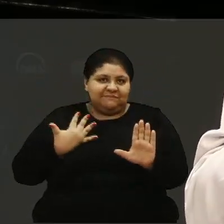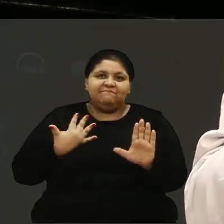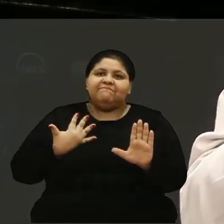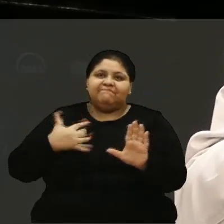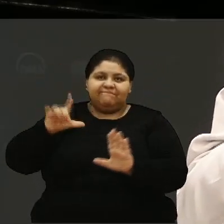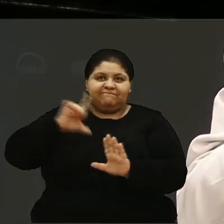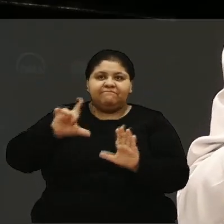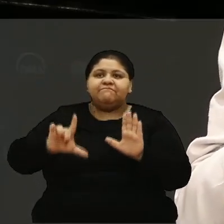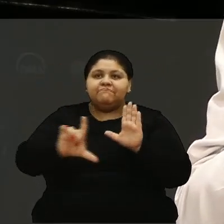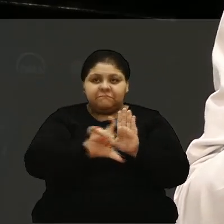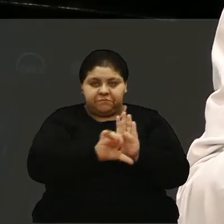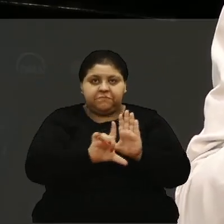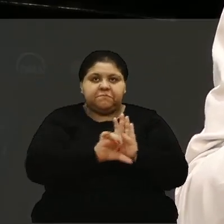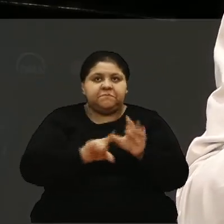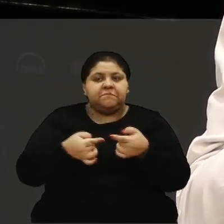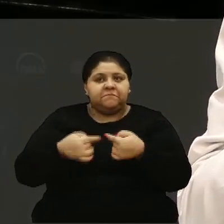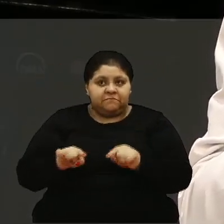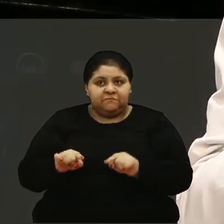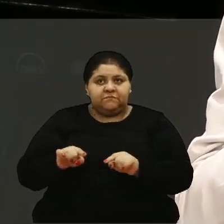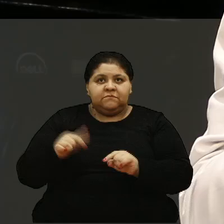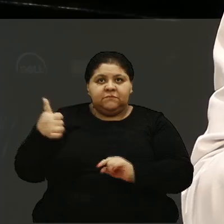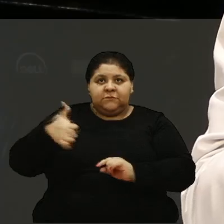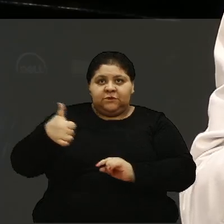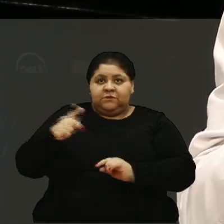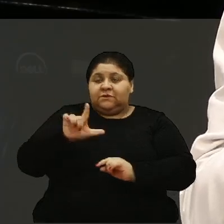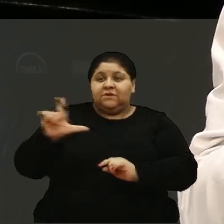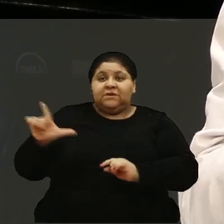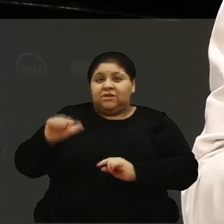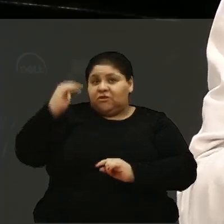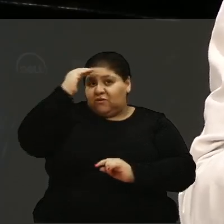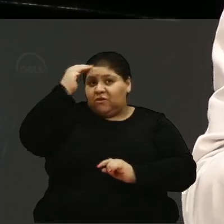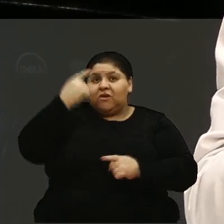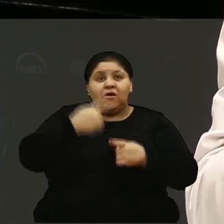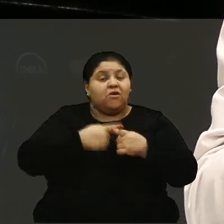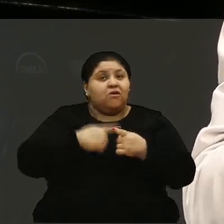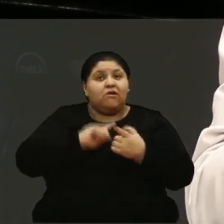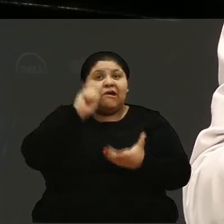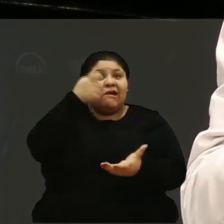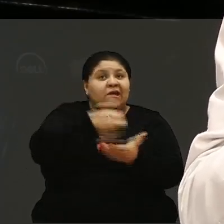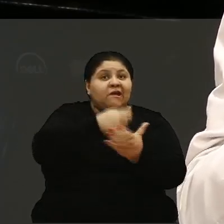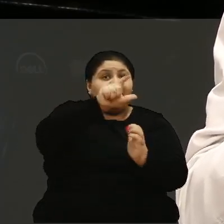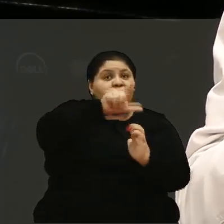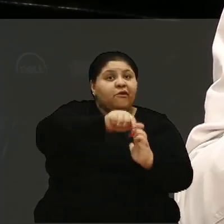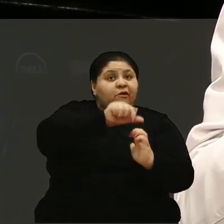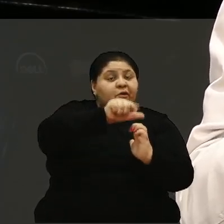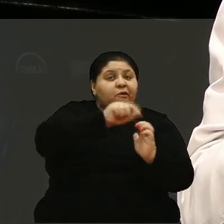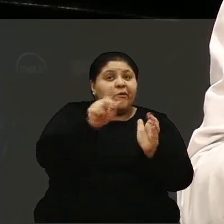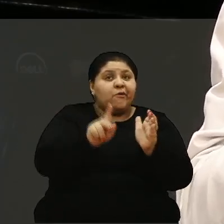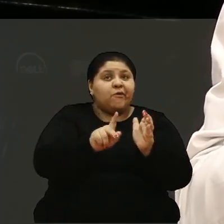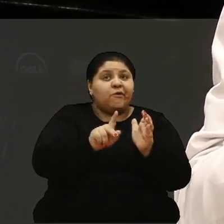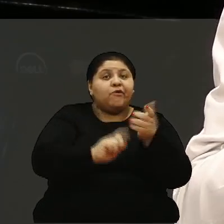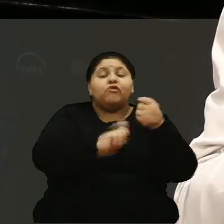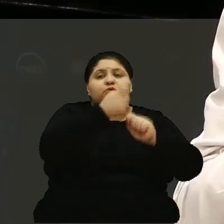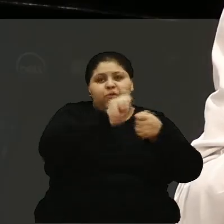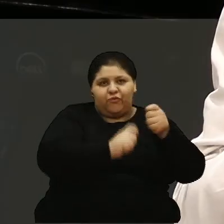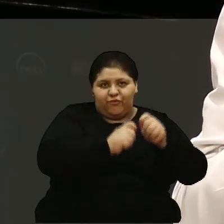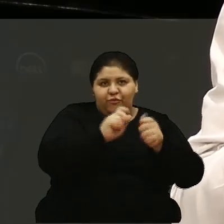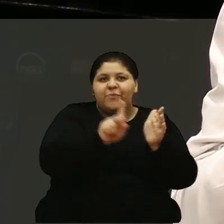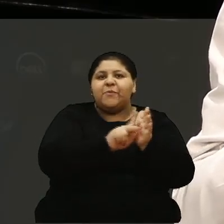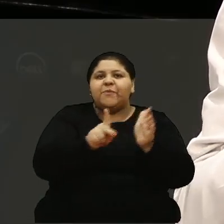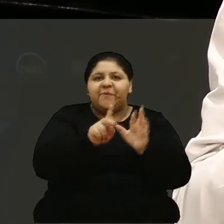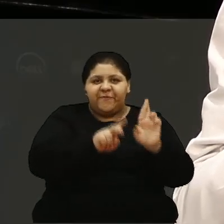a legislação, mas primeiro que não há um cumprimento porque é uma exigência da concessionária do próprio